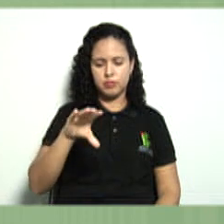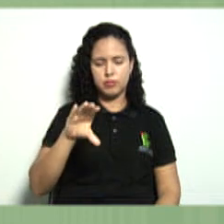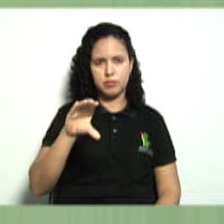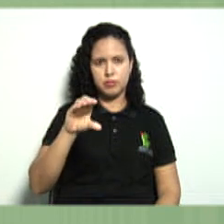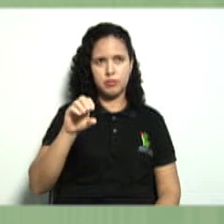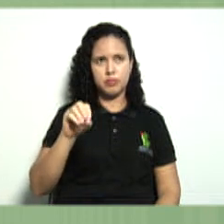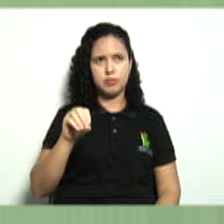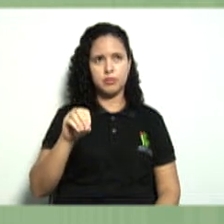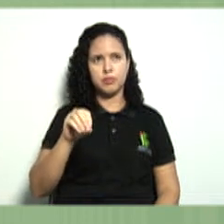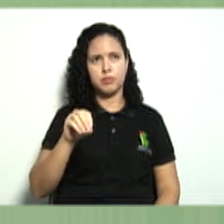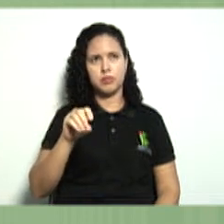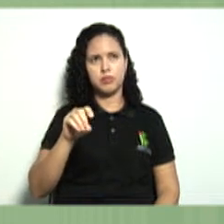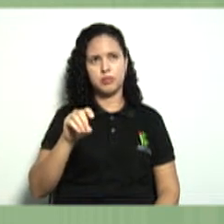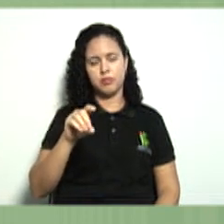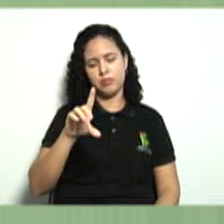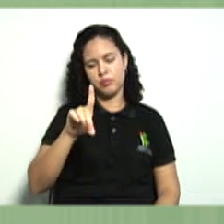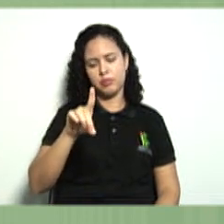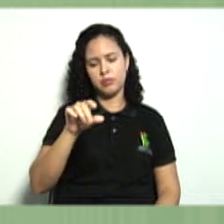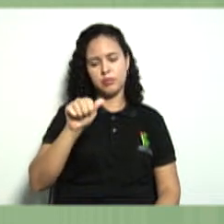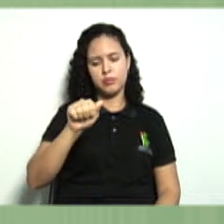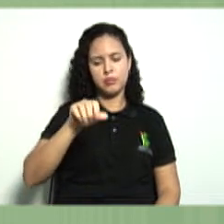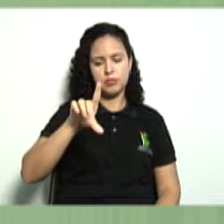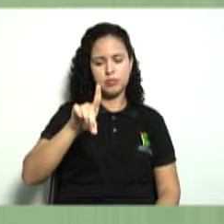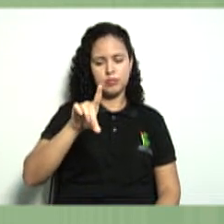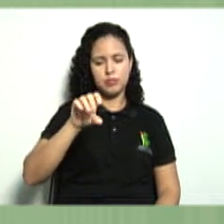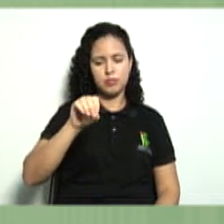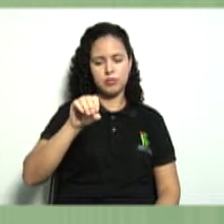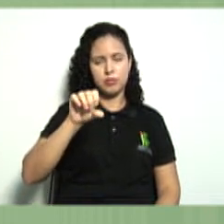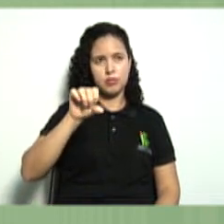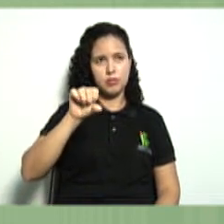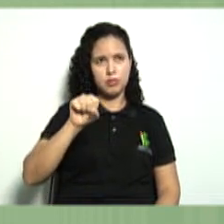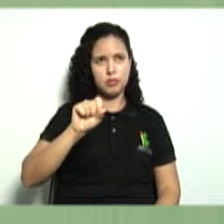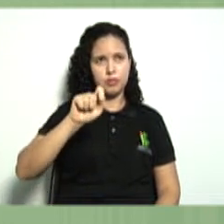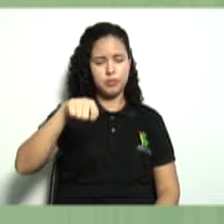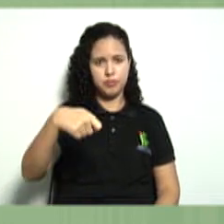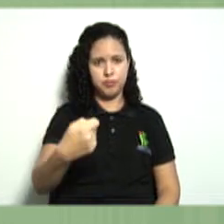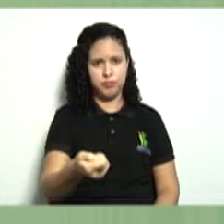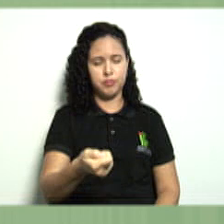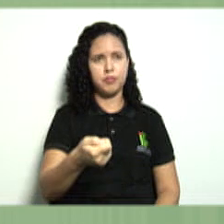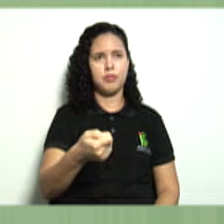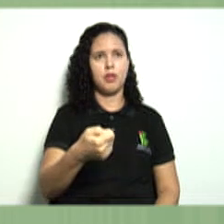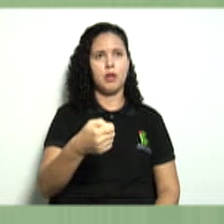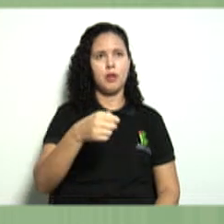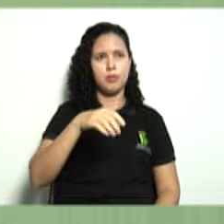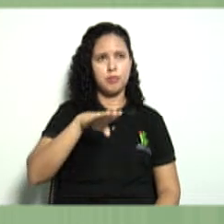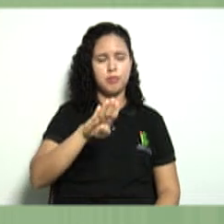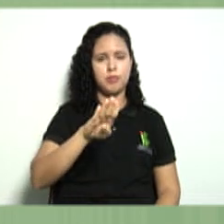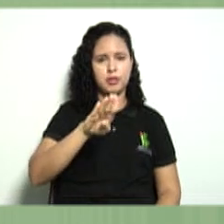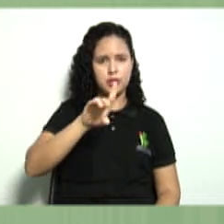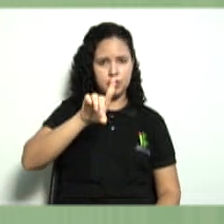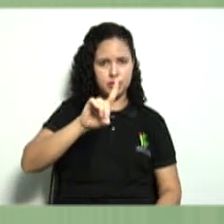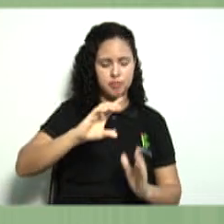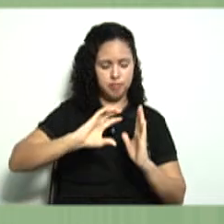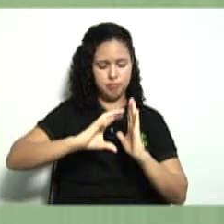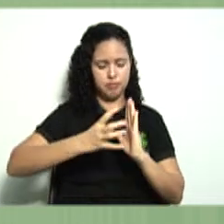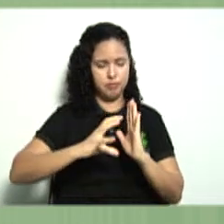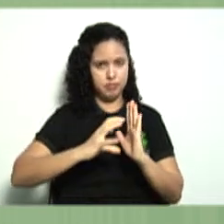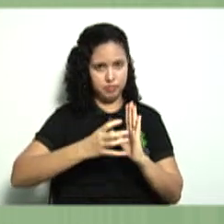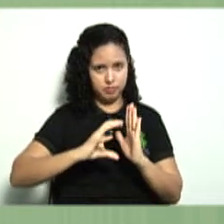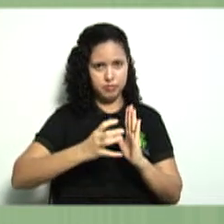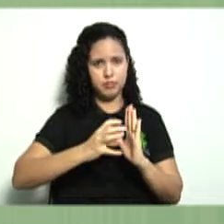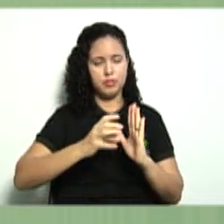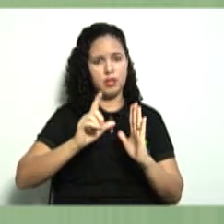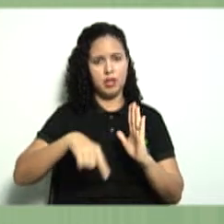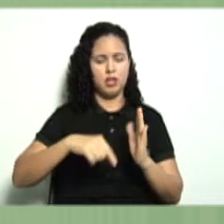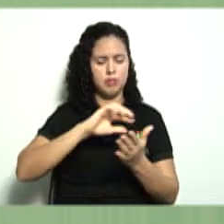importante, e a definição dele é o quê? De forma simplificada, banco de dados são coleções de dados interligados entre